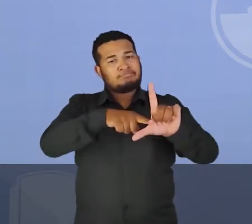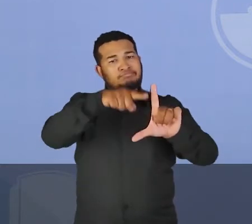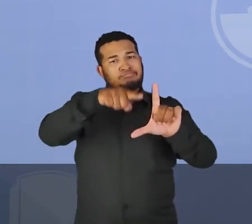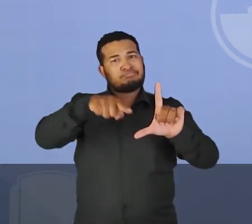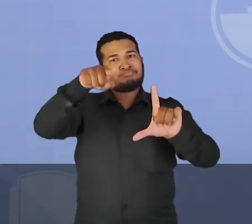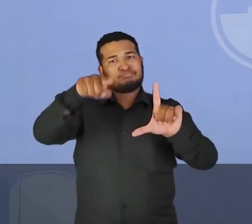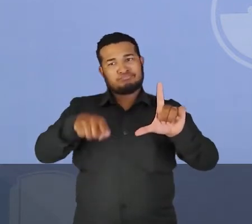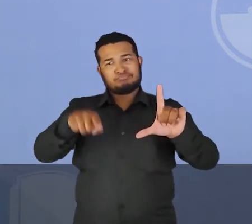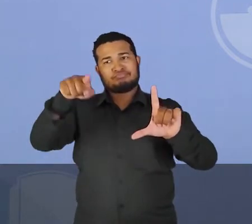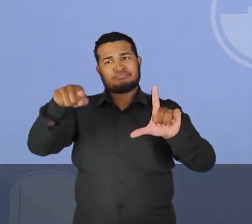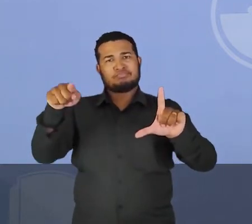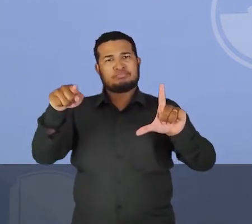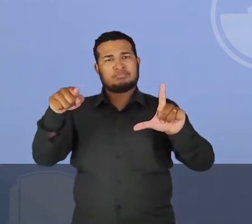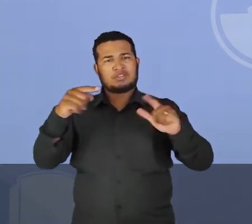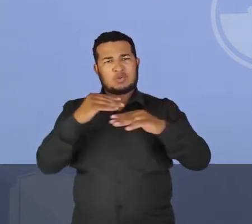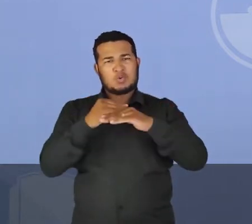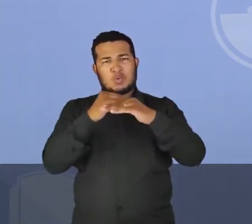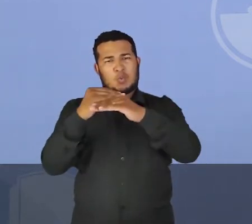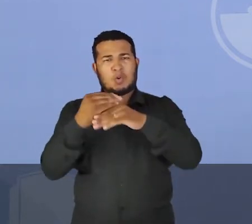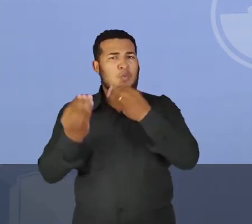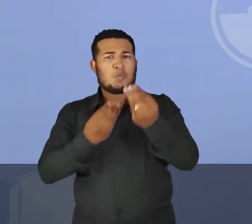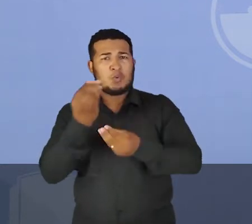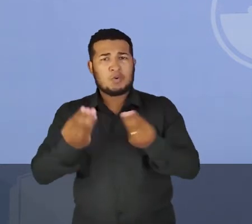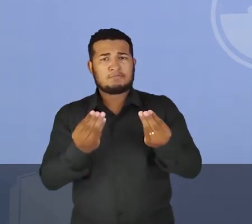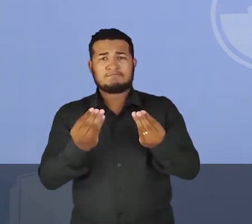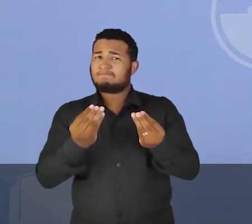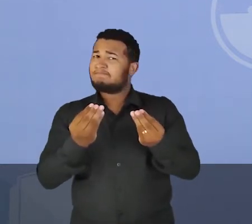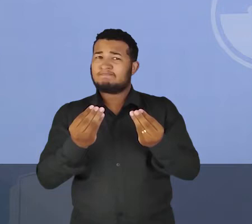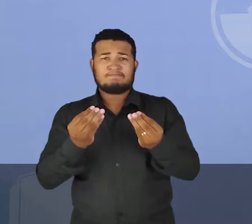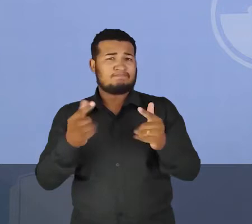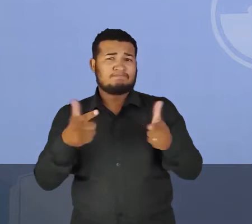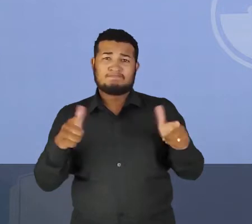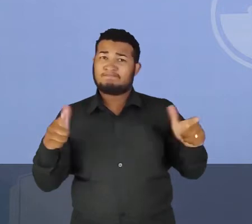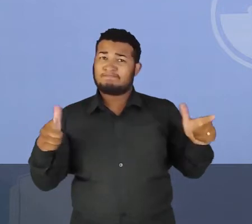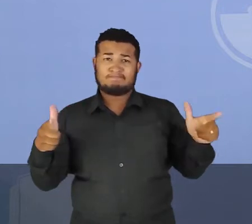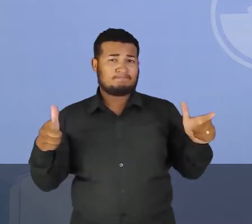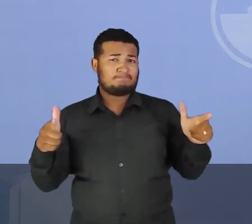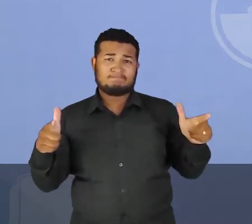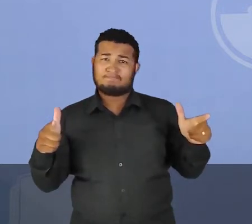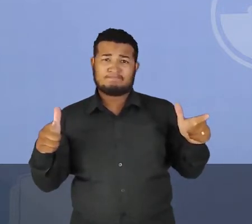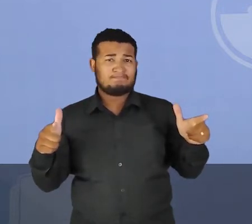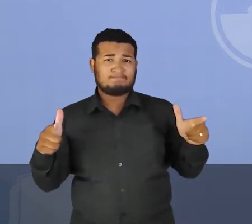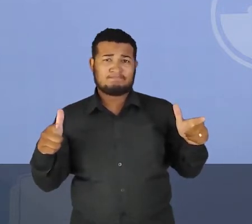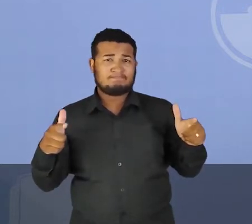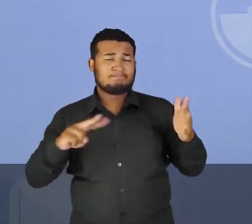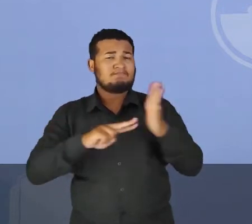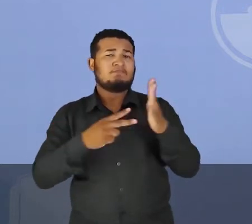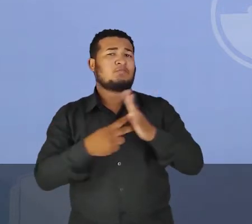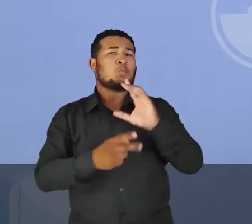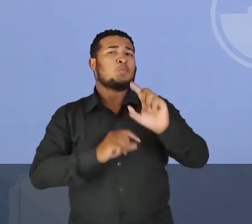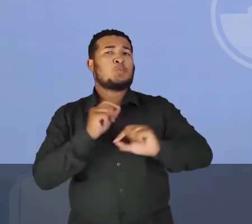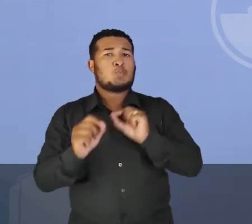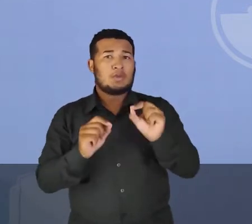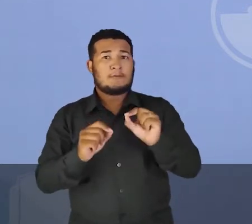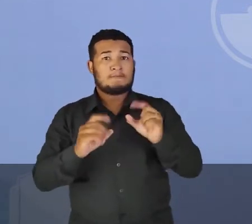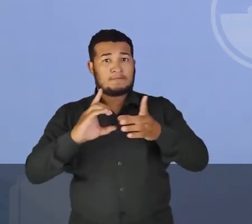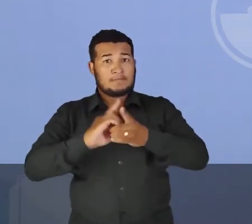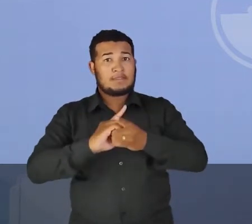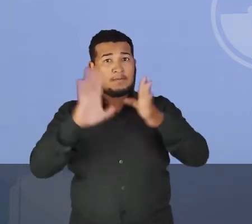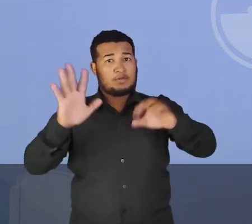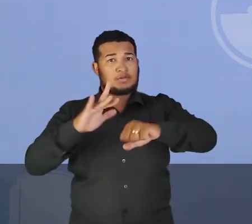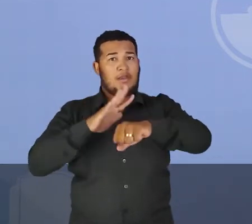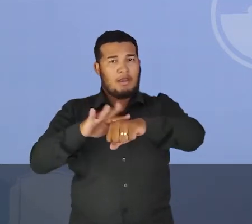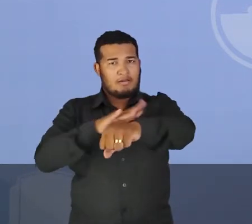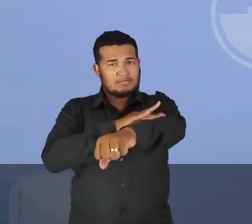estatísticos. Onde é que está a igualdade? Não existe igualdade. Ou seja, a democracia